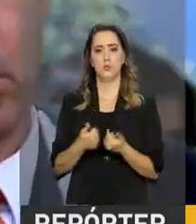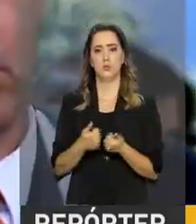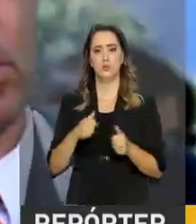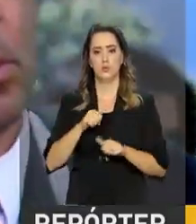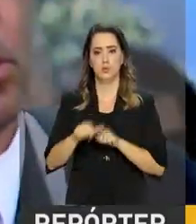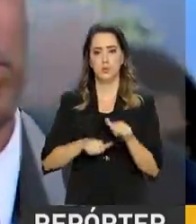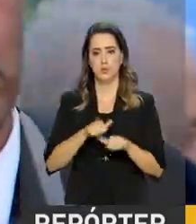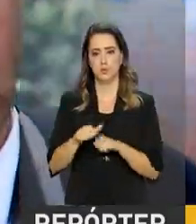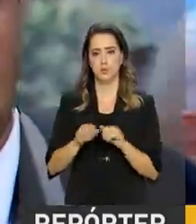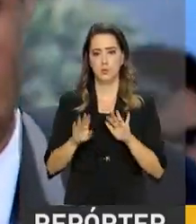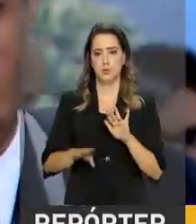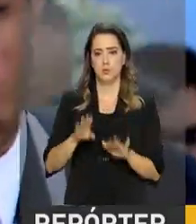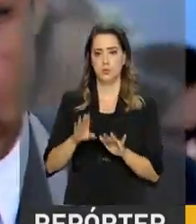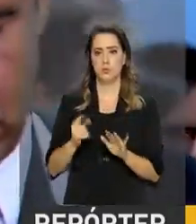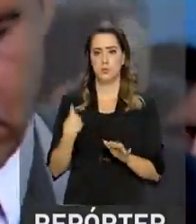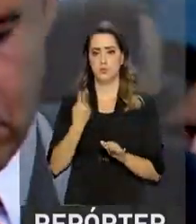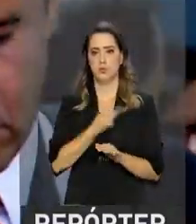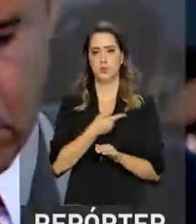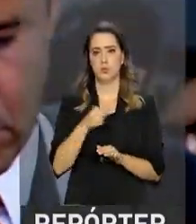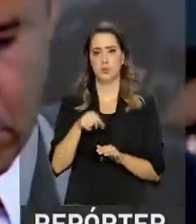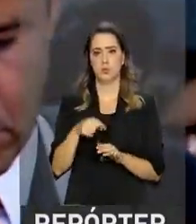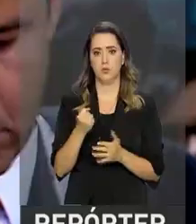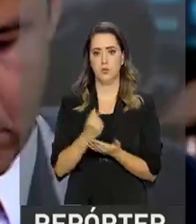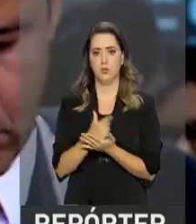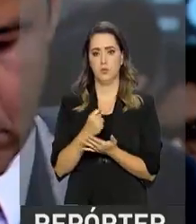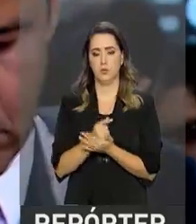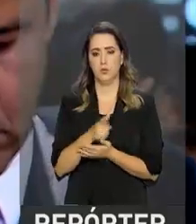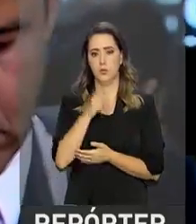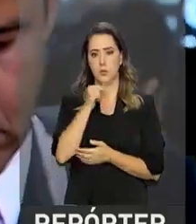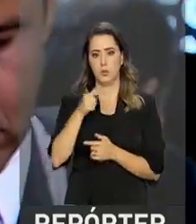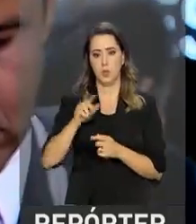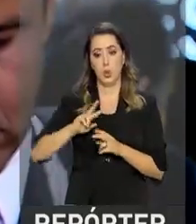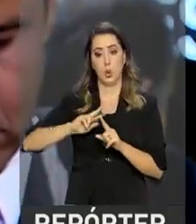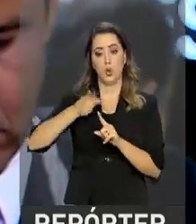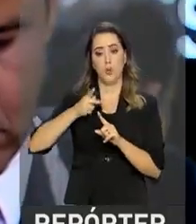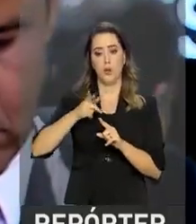transformar, pelo menos nosso foco é dobrar a área irrigada no Brasil a médio prazo.